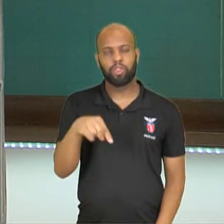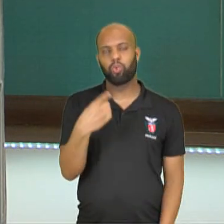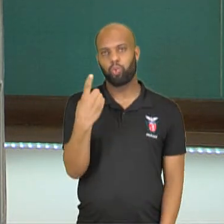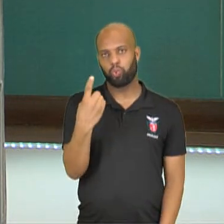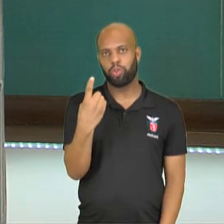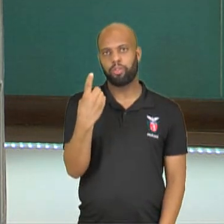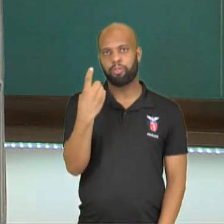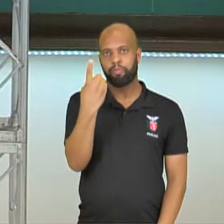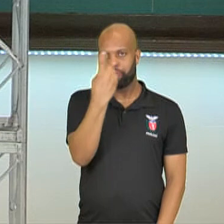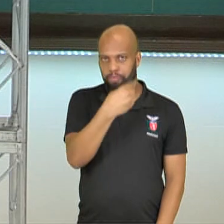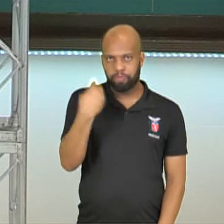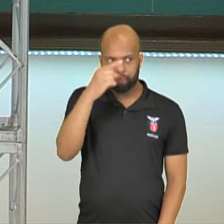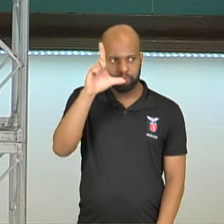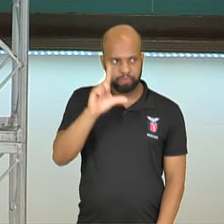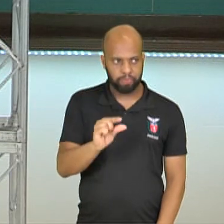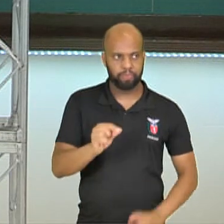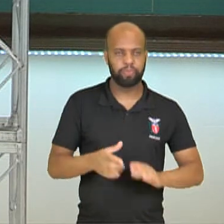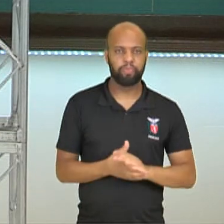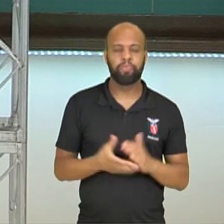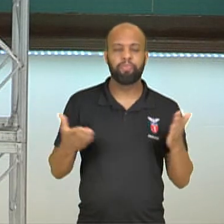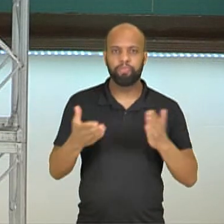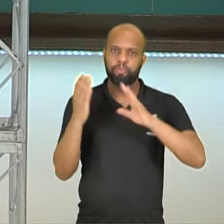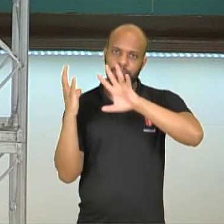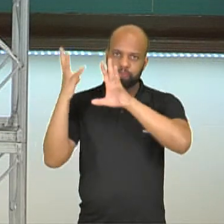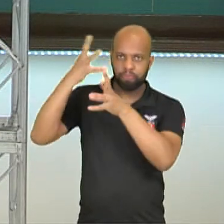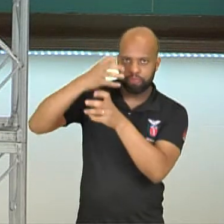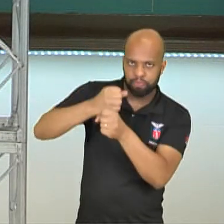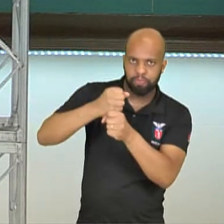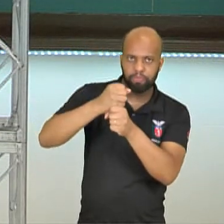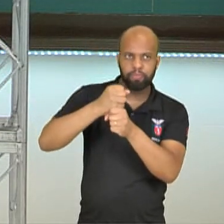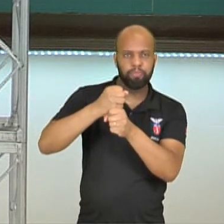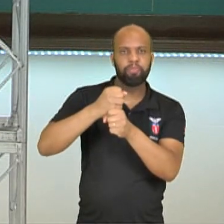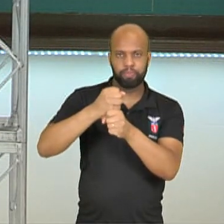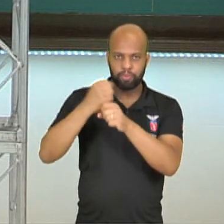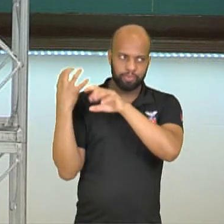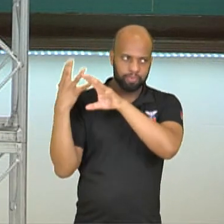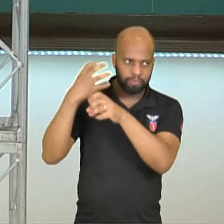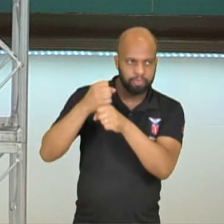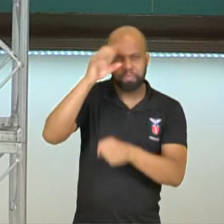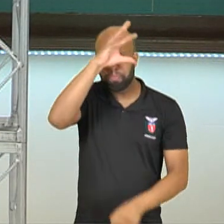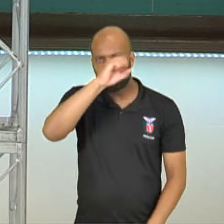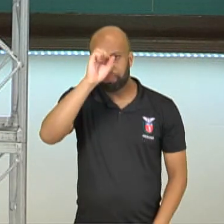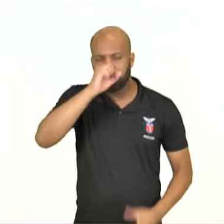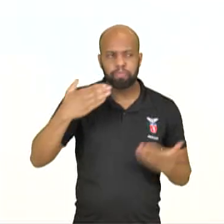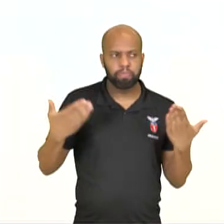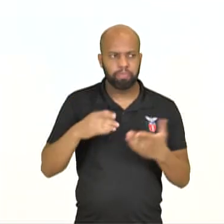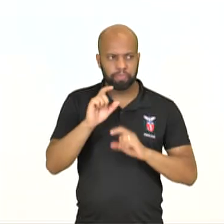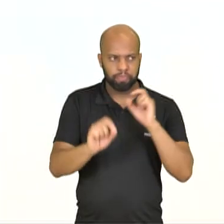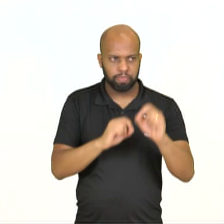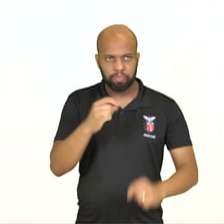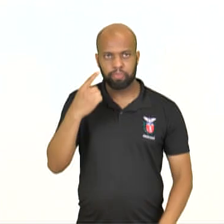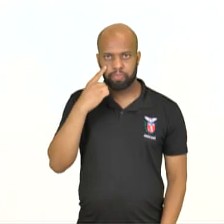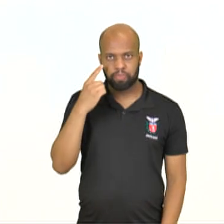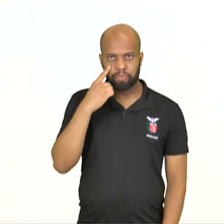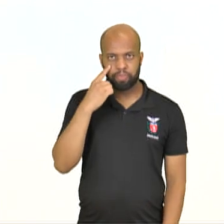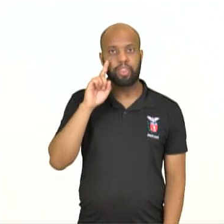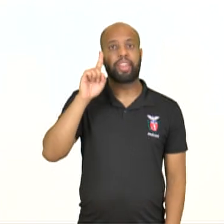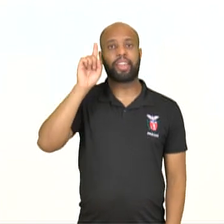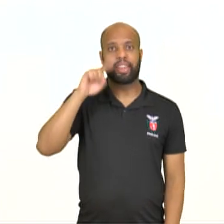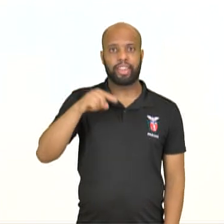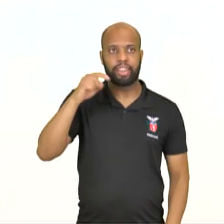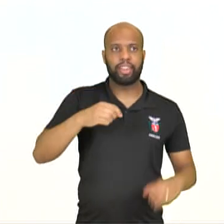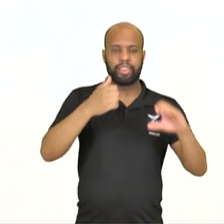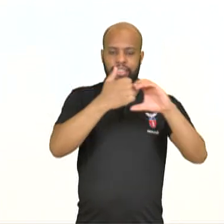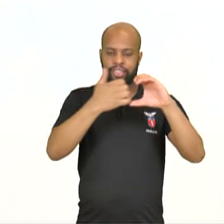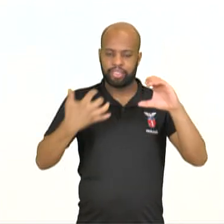hora. Então, nossa revisão para a gente concluir os conteúdos trabalhados na nossa aula de hoje. Olha lá na tela. Caracterização dos